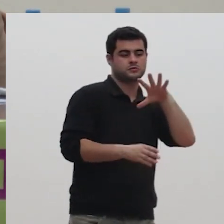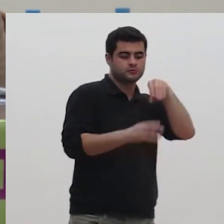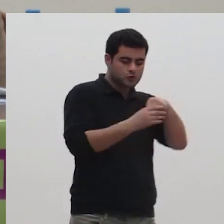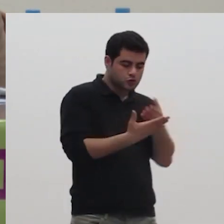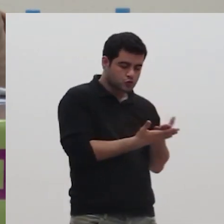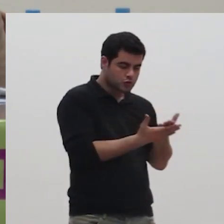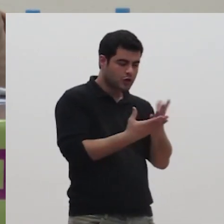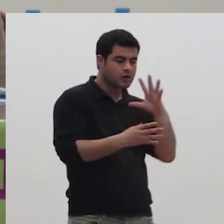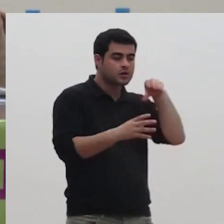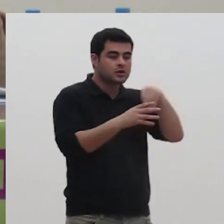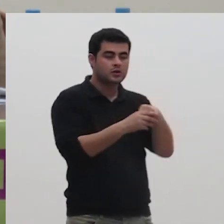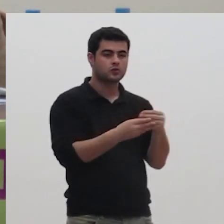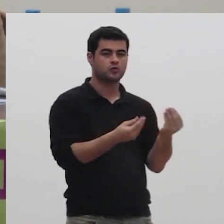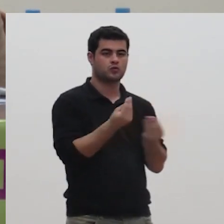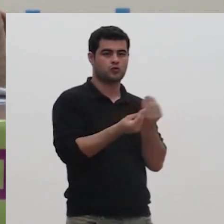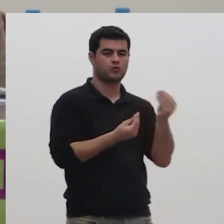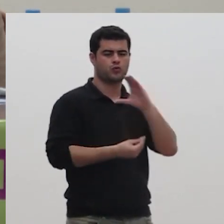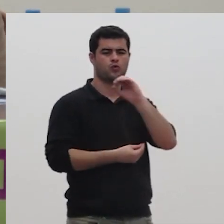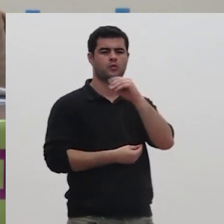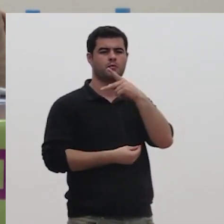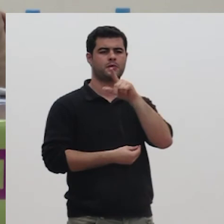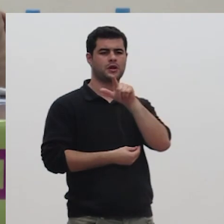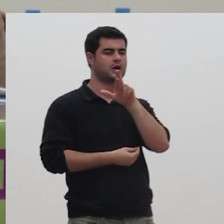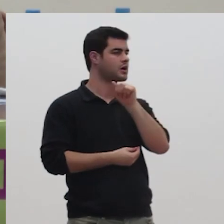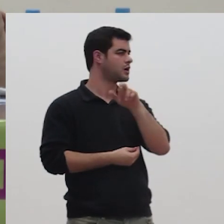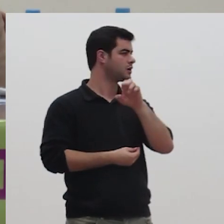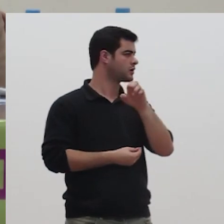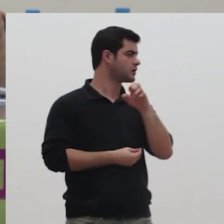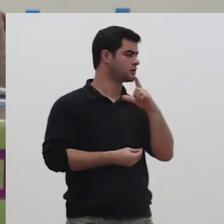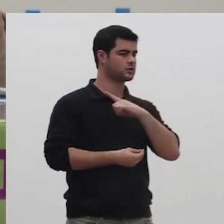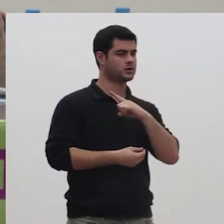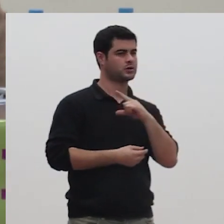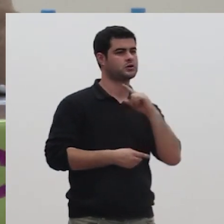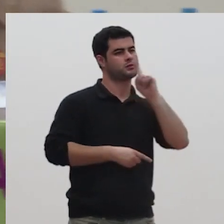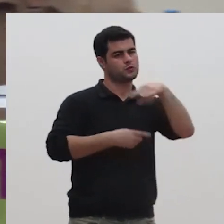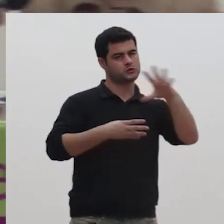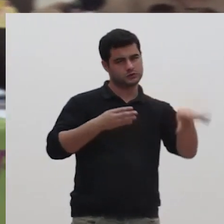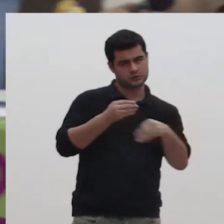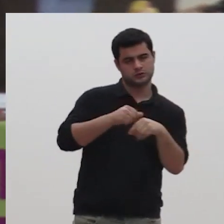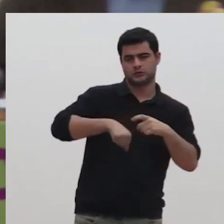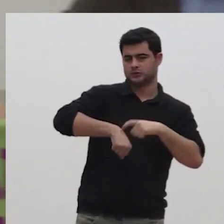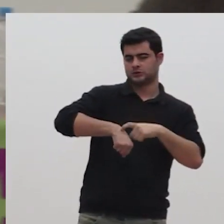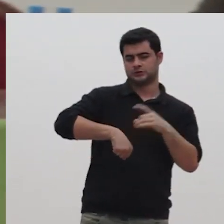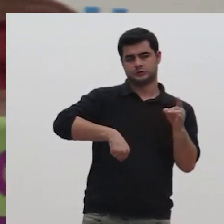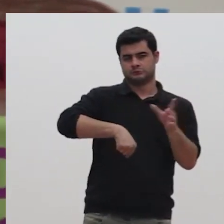representação dos professores do COPLAD. Bom, e o tempo acaba e tem uma série de coisas que a gente poderia complementar.